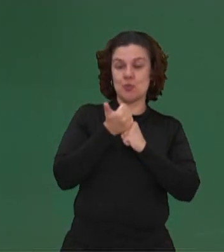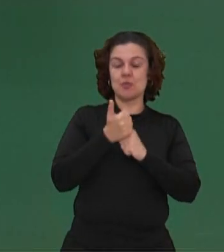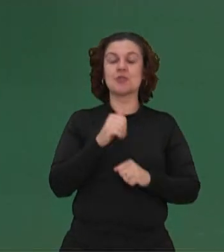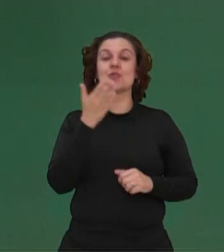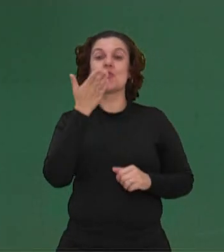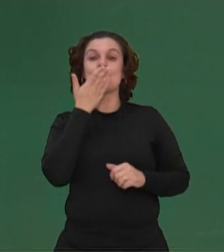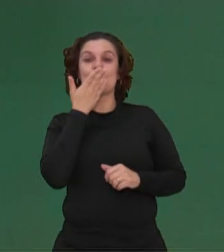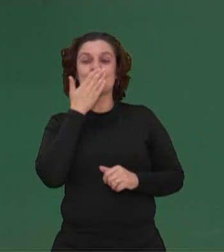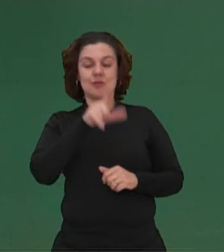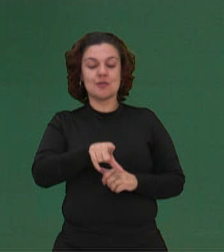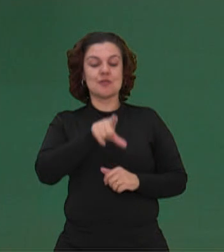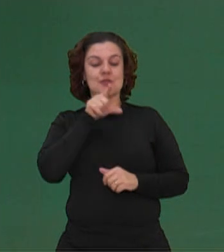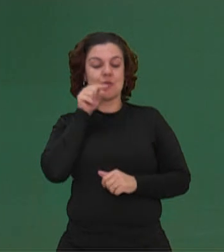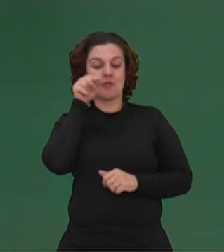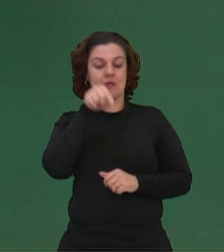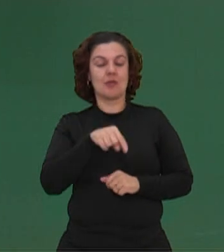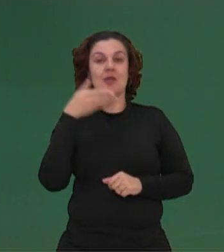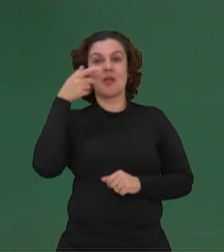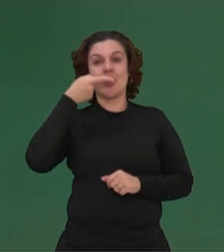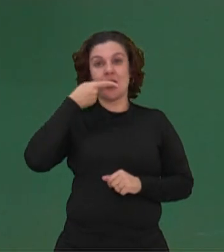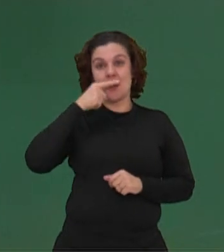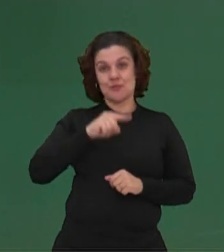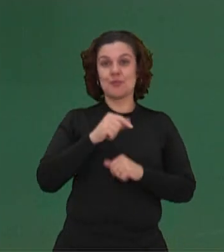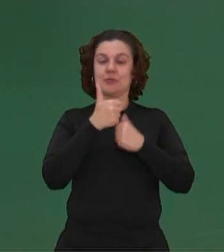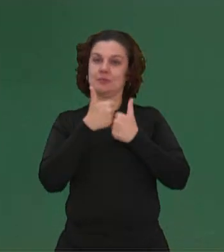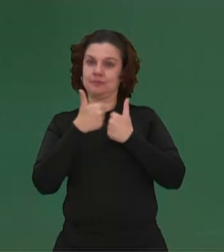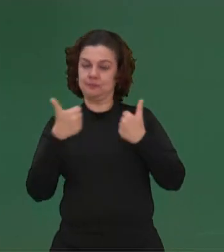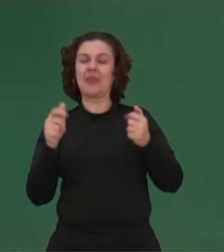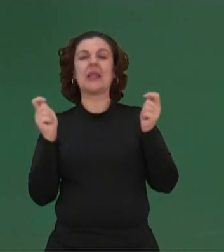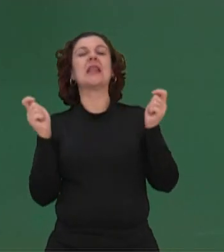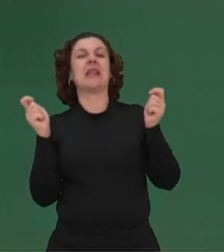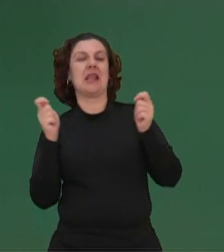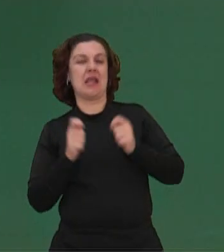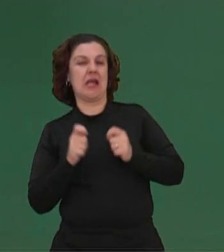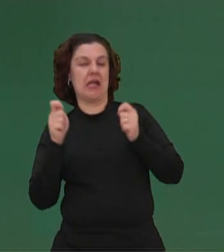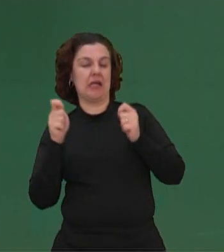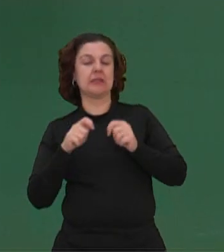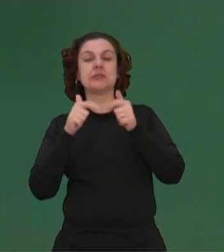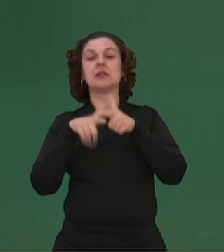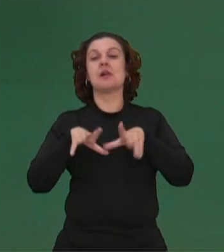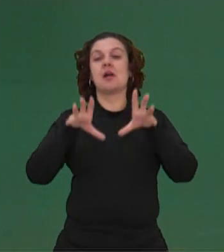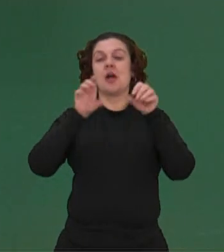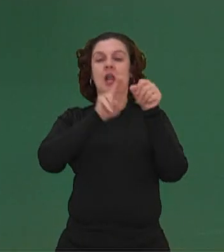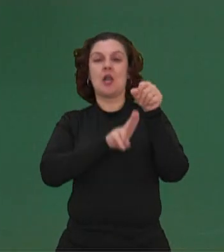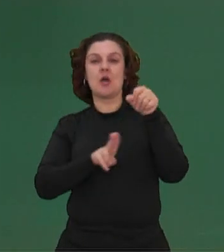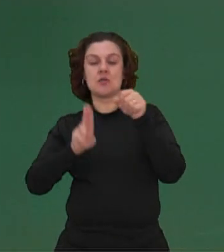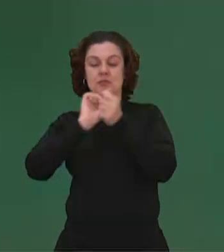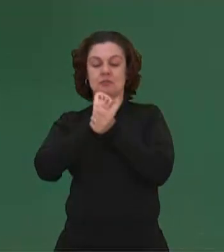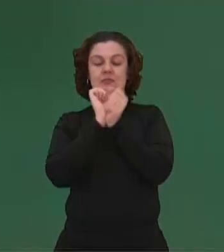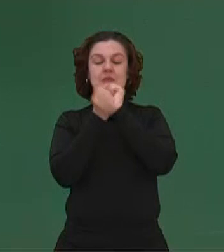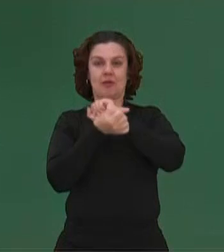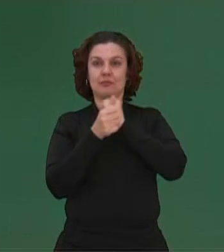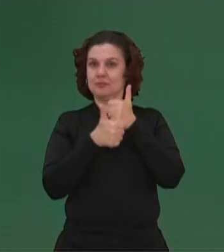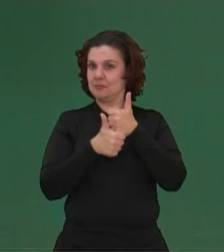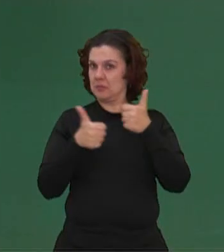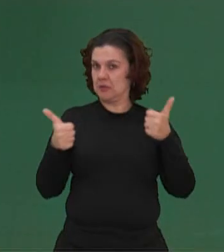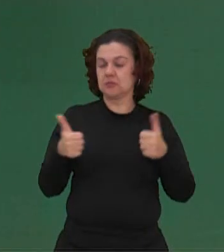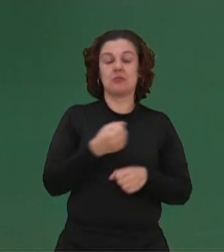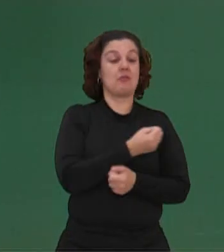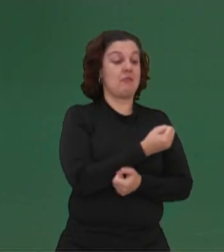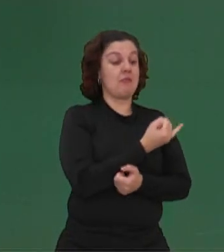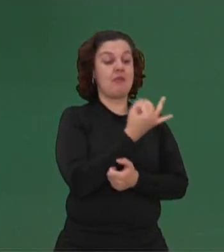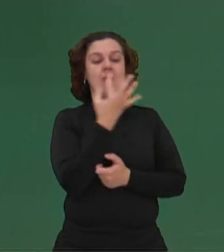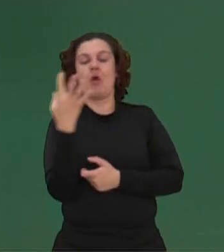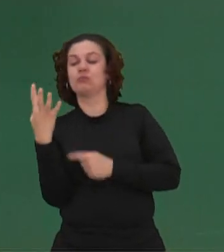motivos para Portugal escolher a cana-de-açúcar. Havia possibilidade clara de uso de mão de obra escrava. Então,